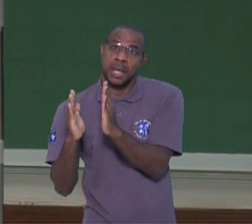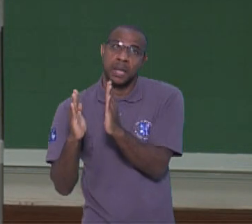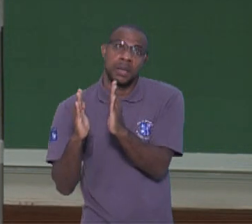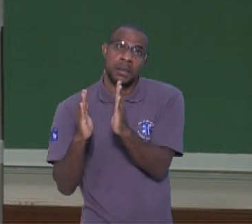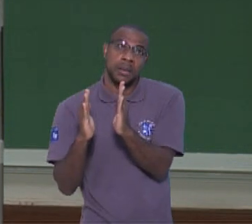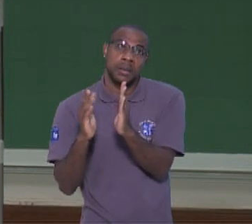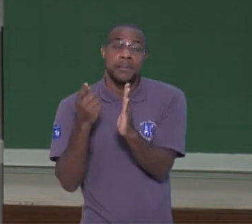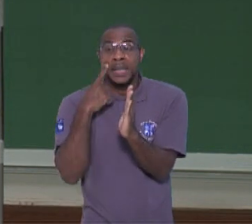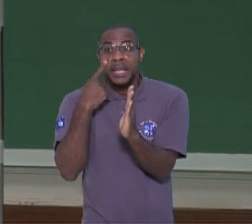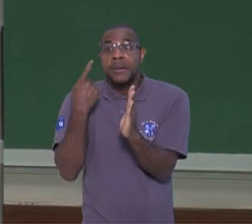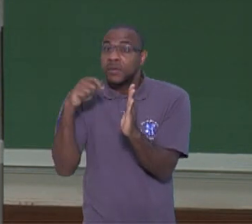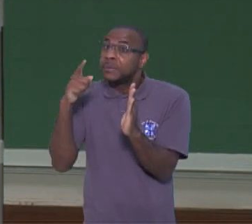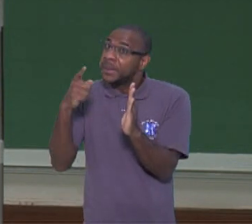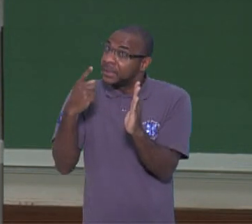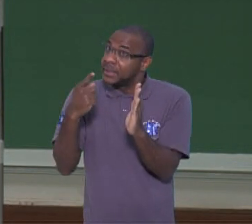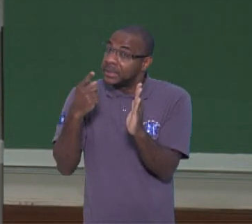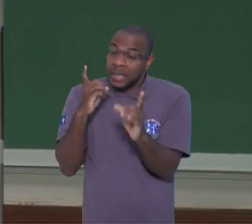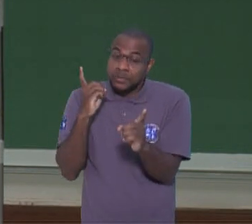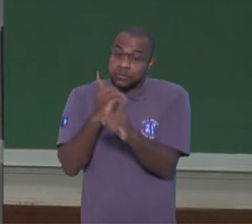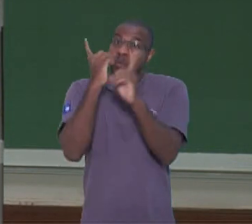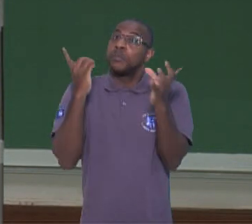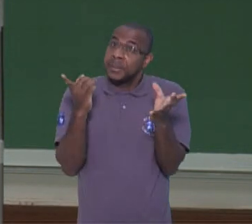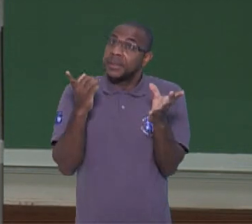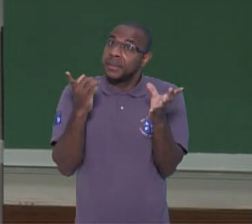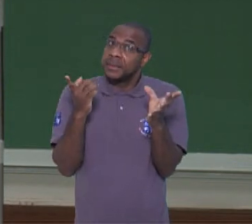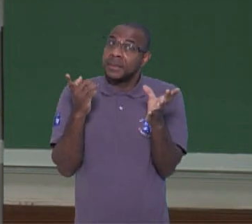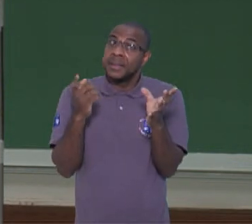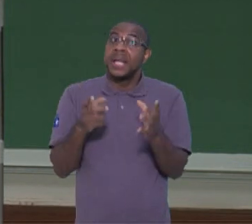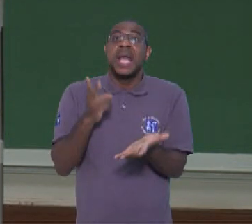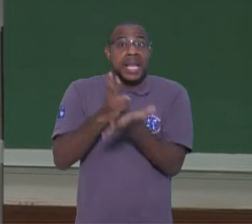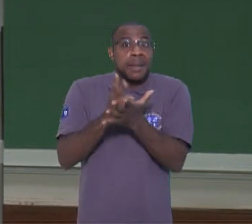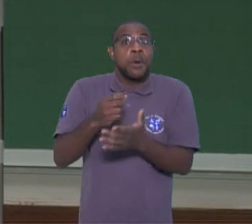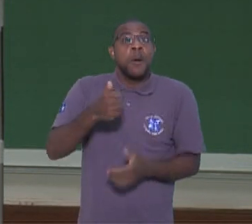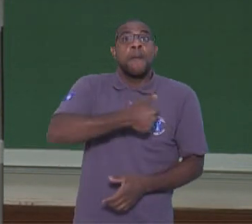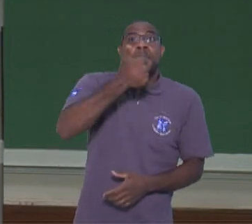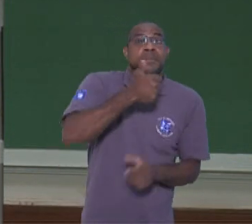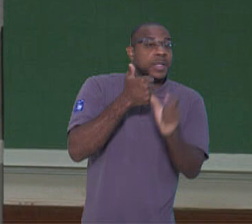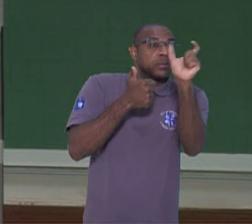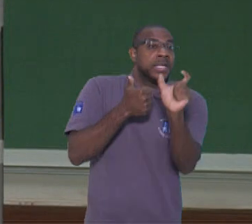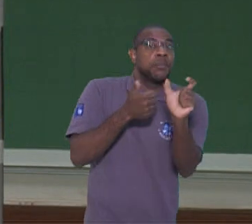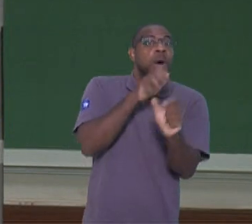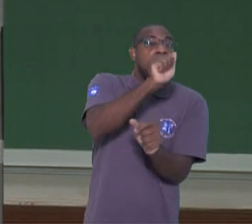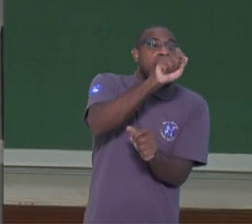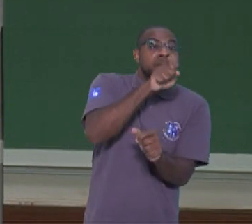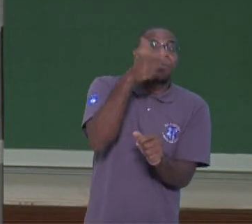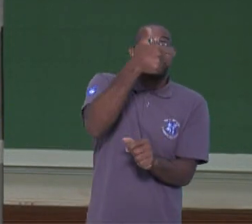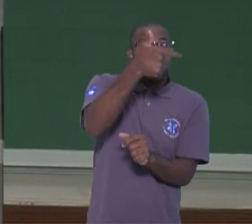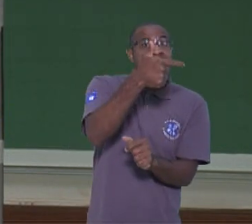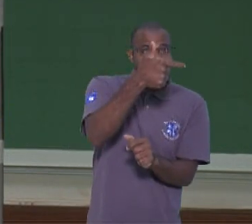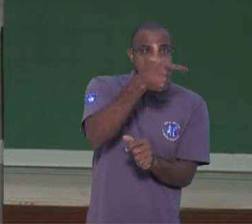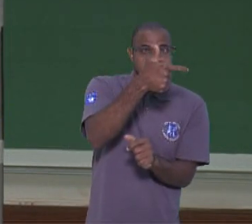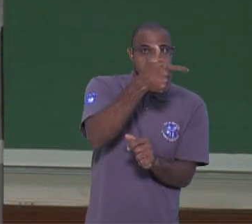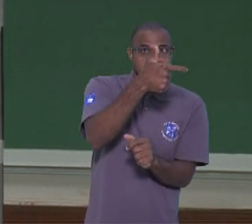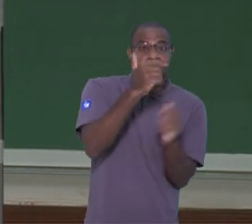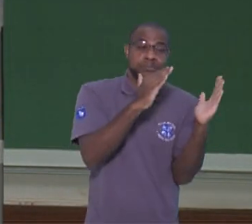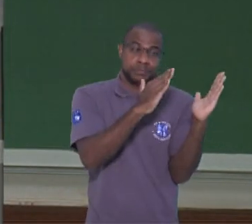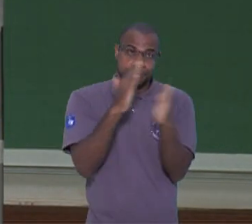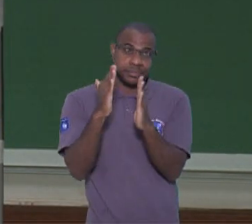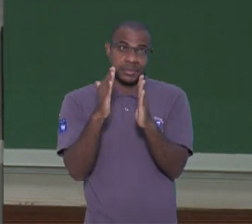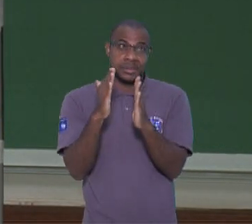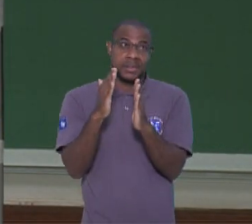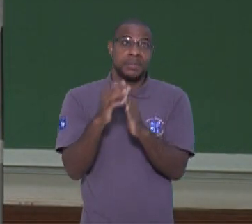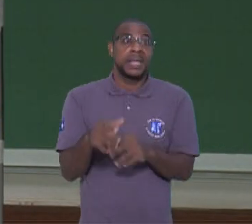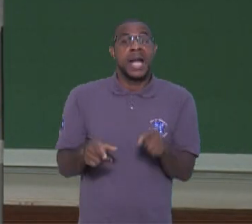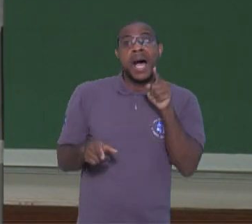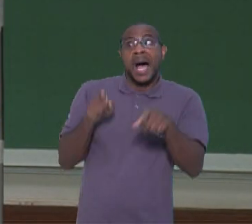você tem que identificar. Lembre que o primeiro termo é o ax ao quadrado, mas eu estou pedindo os coeficientes numéricos. Então, nosso